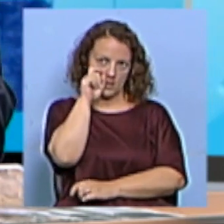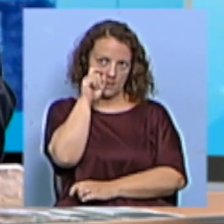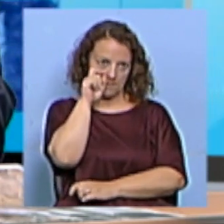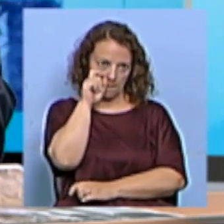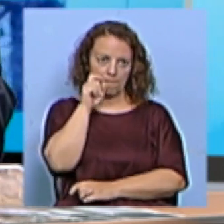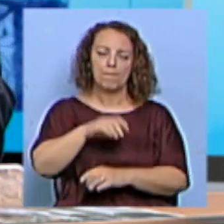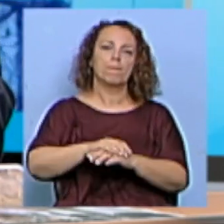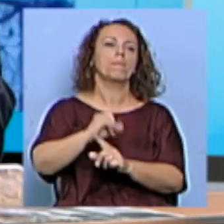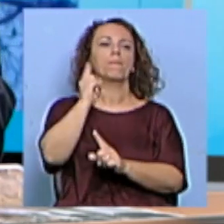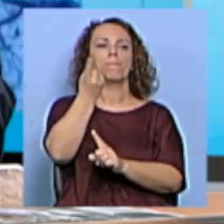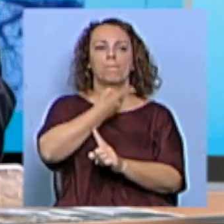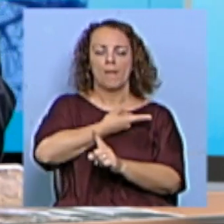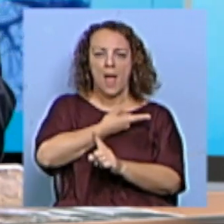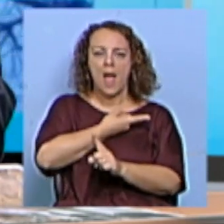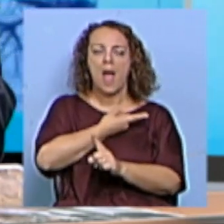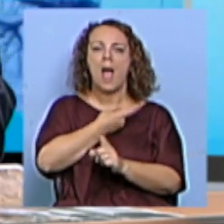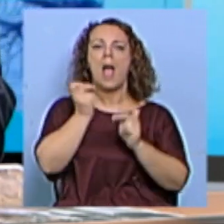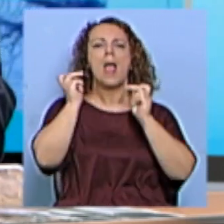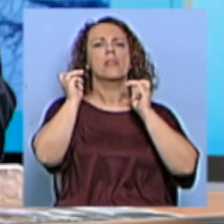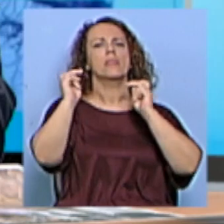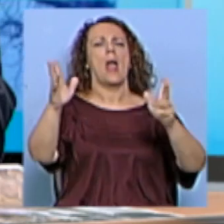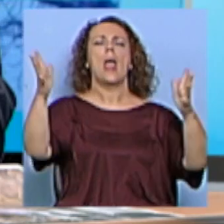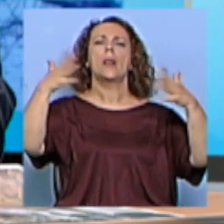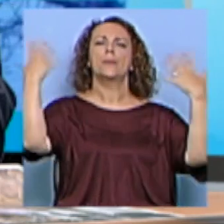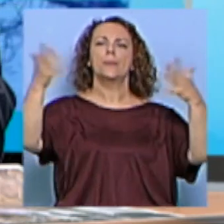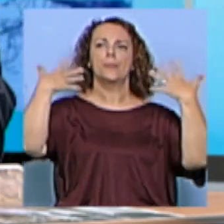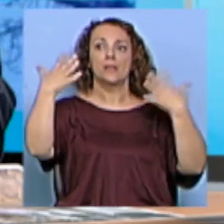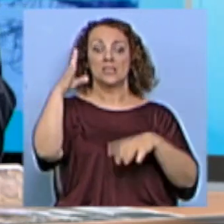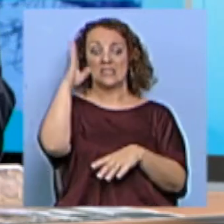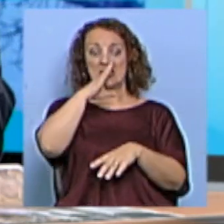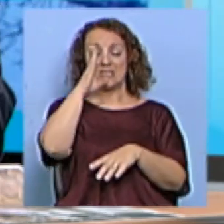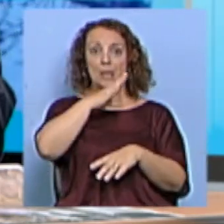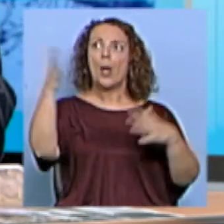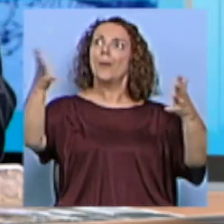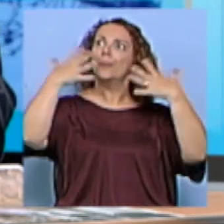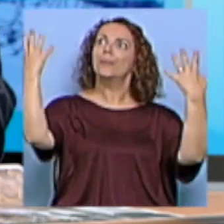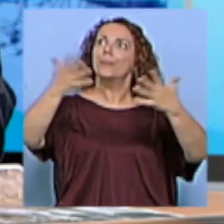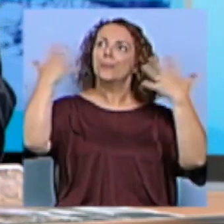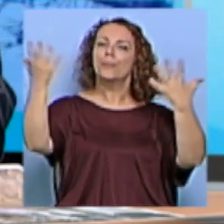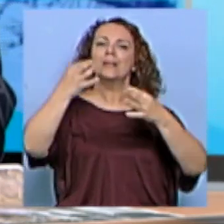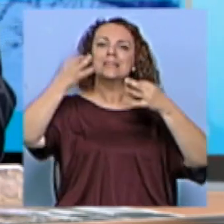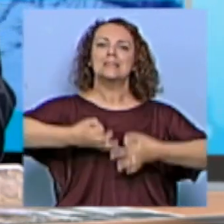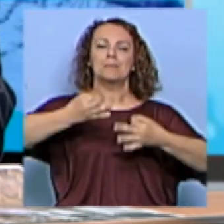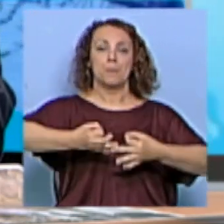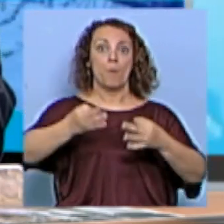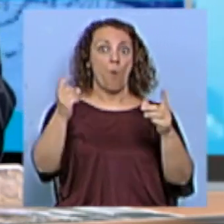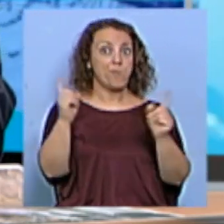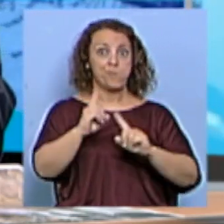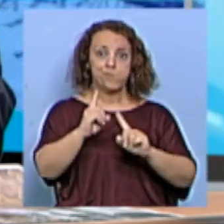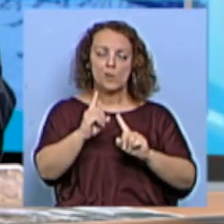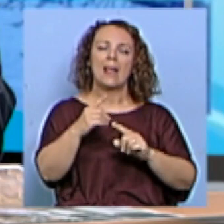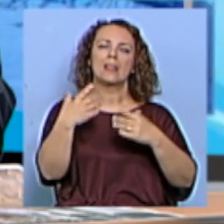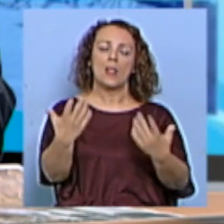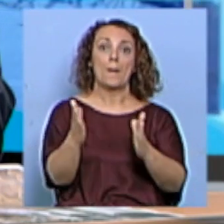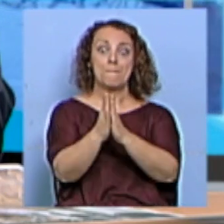Nós devemos ter lugares arejados. Se não for possível arejar em permanência, tentar arejar o máximo possível antes